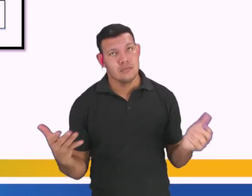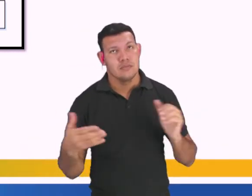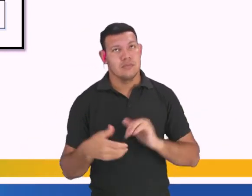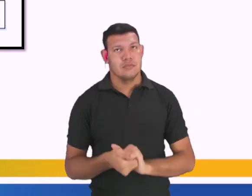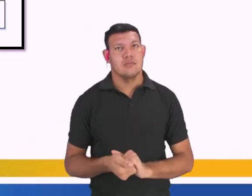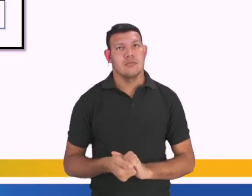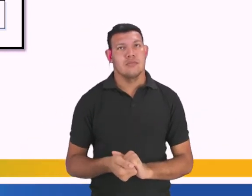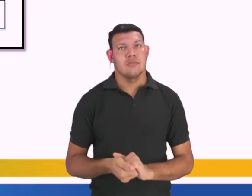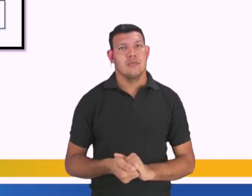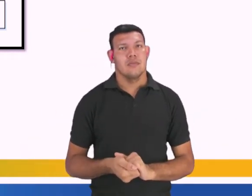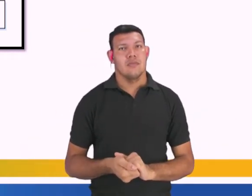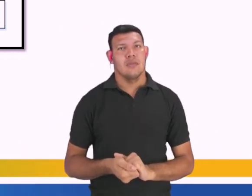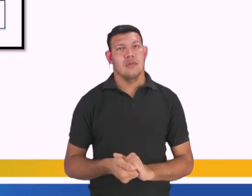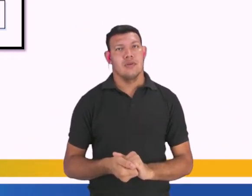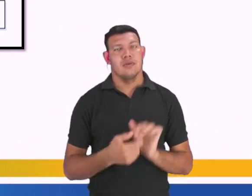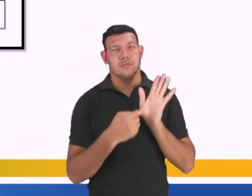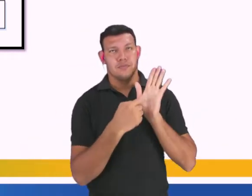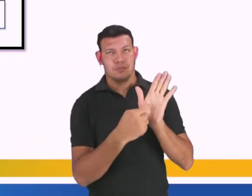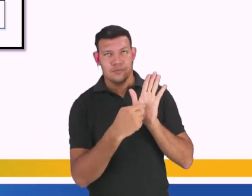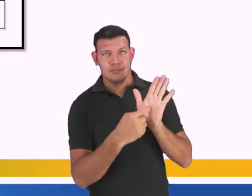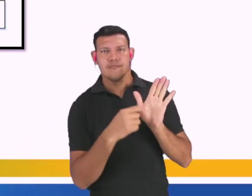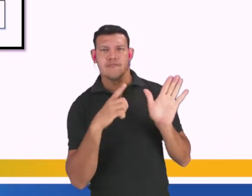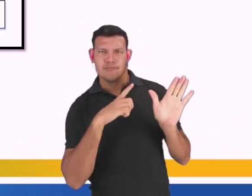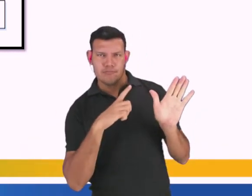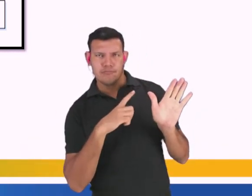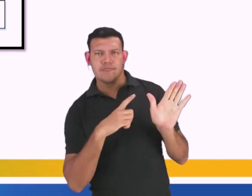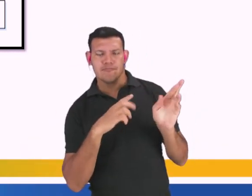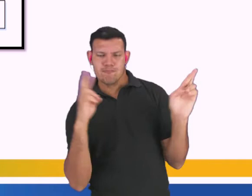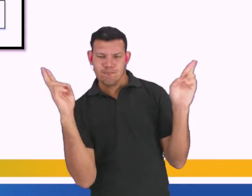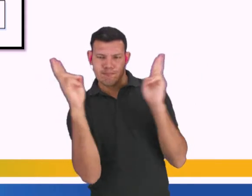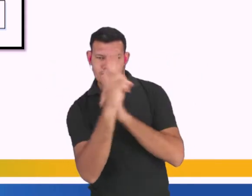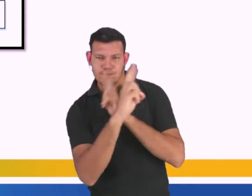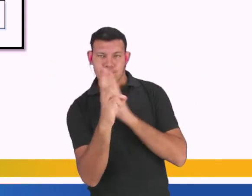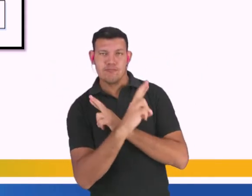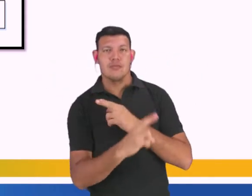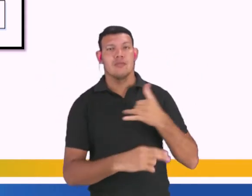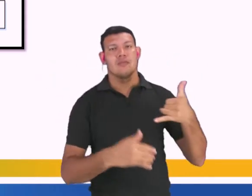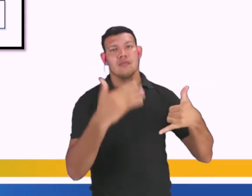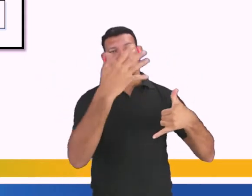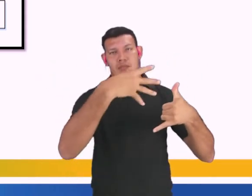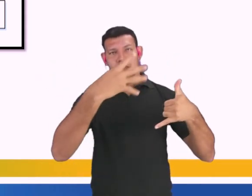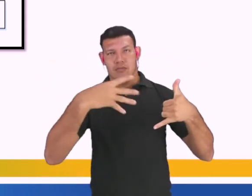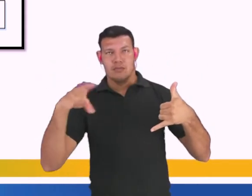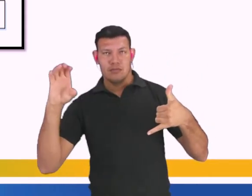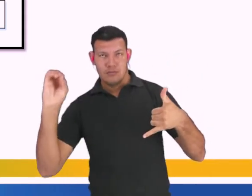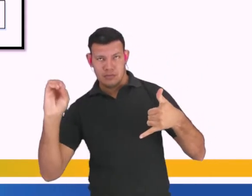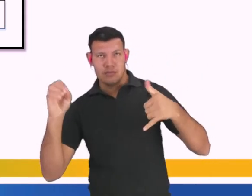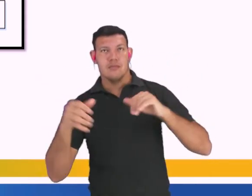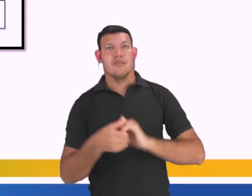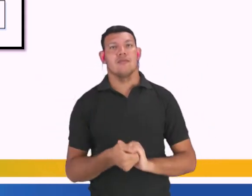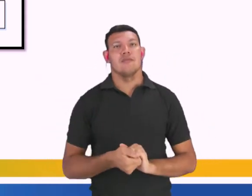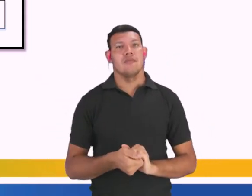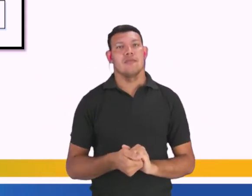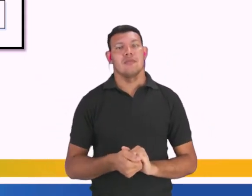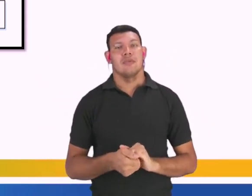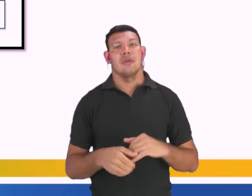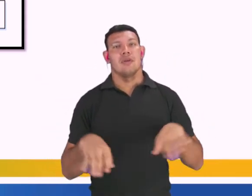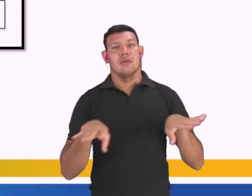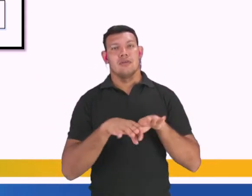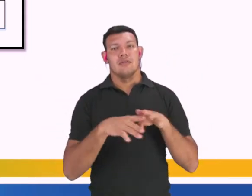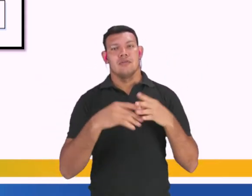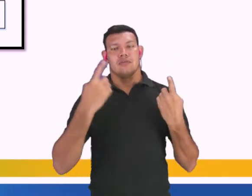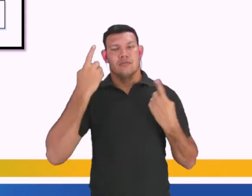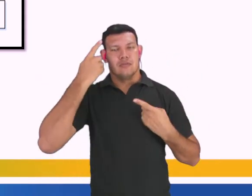dessa parte que vocês veem dos alimentos, existe a relação com o oxigênio, a relação com as funções hormonais,